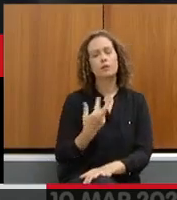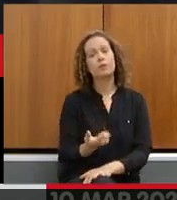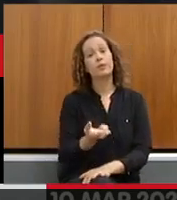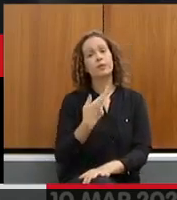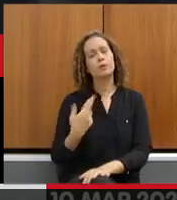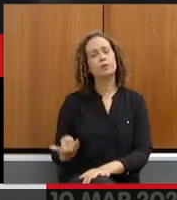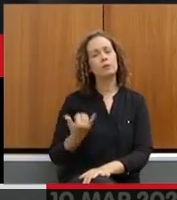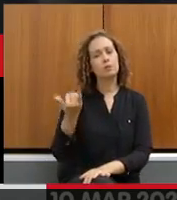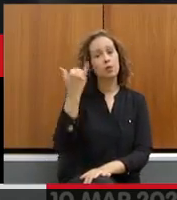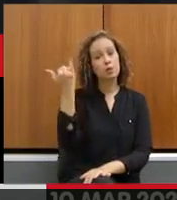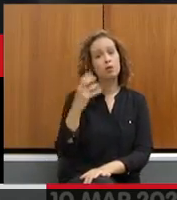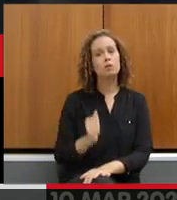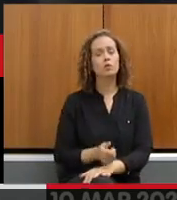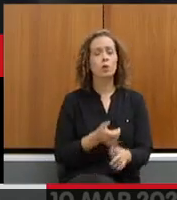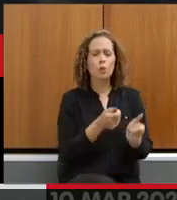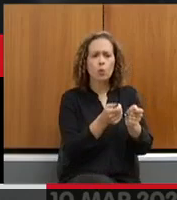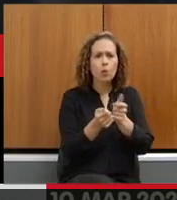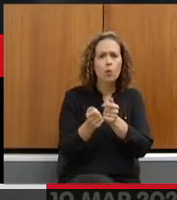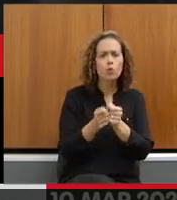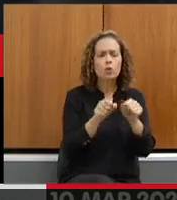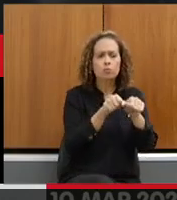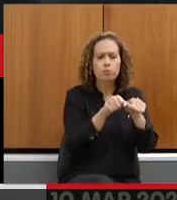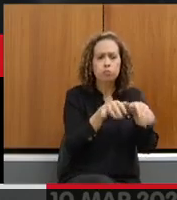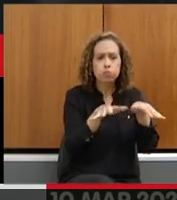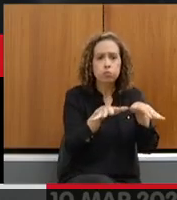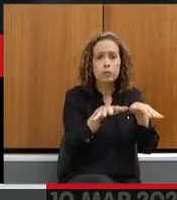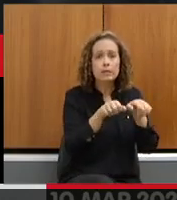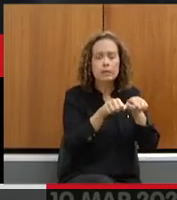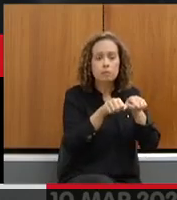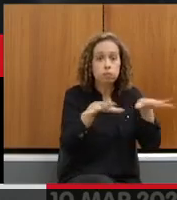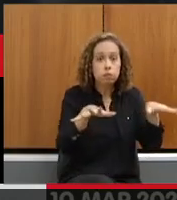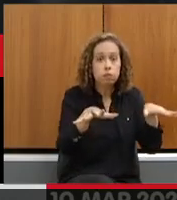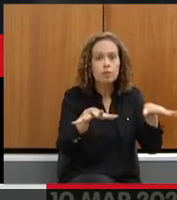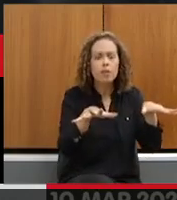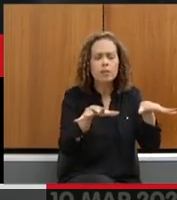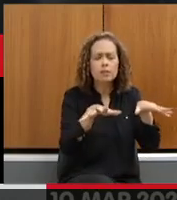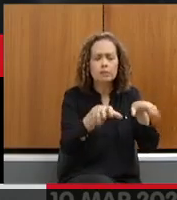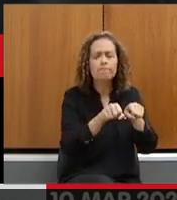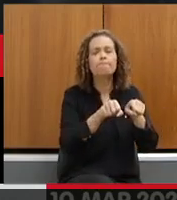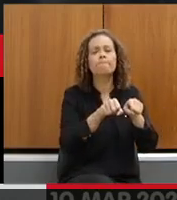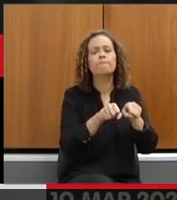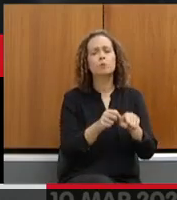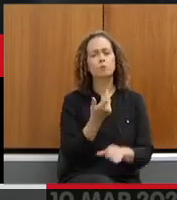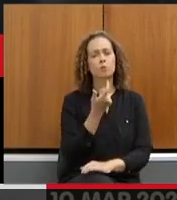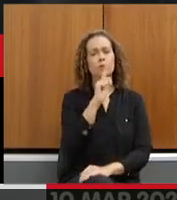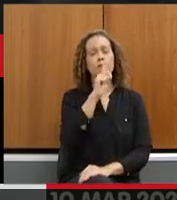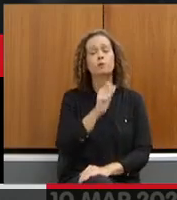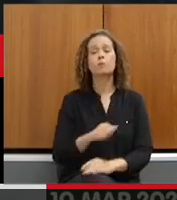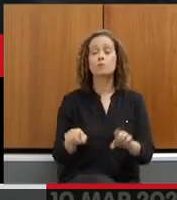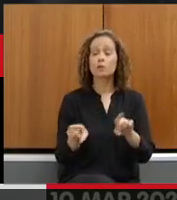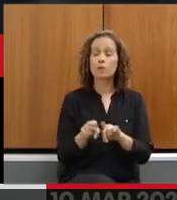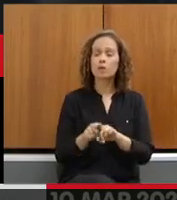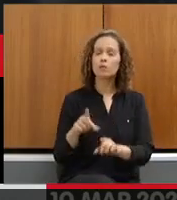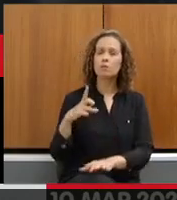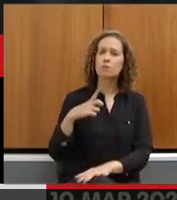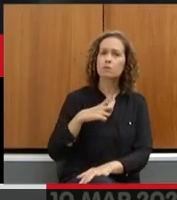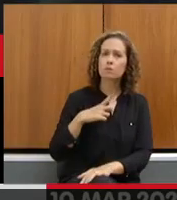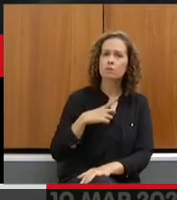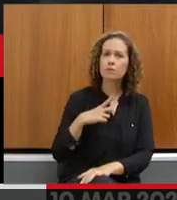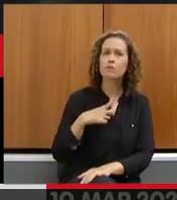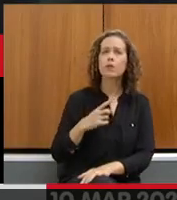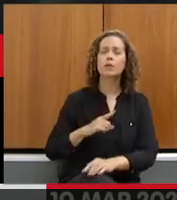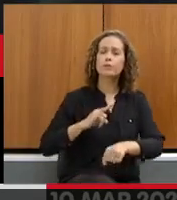controle de um susto lá estava extremamente avançado na cidade e além disso também nós temos a remoção